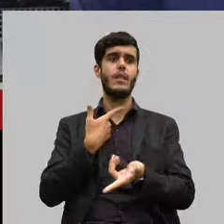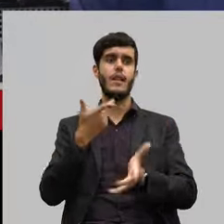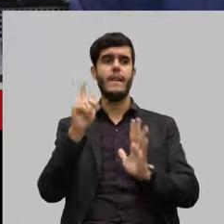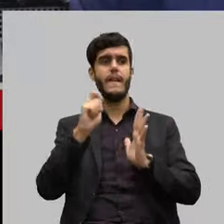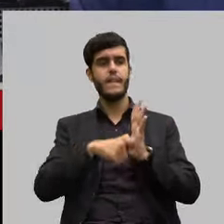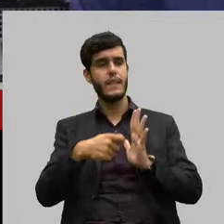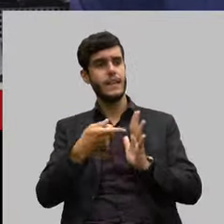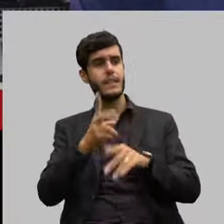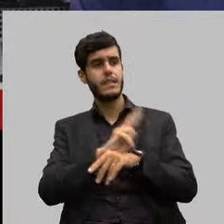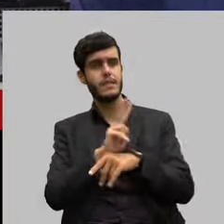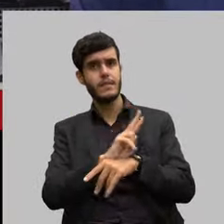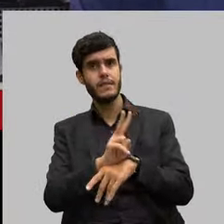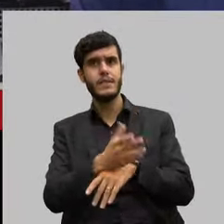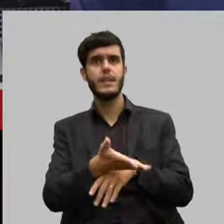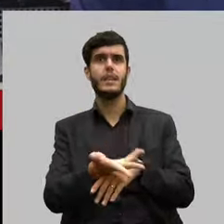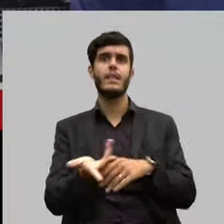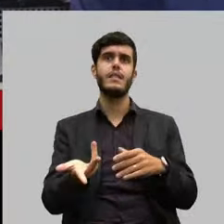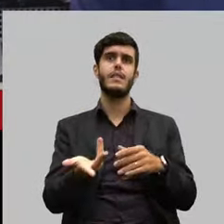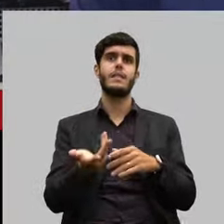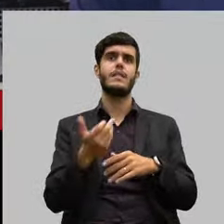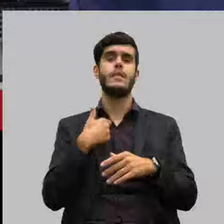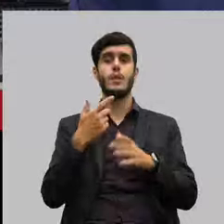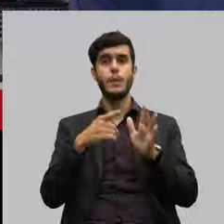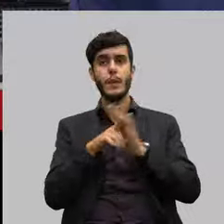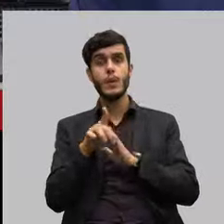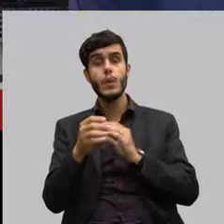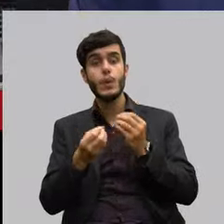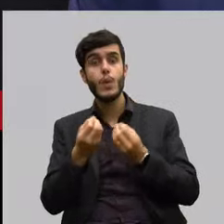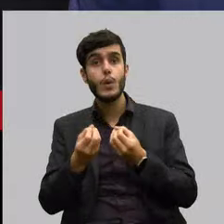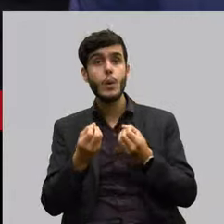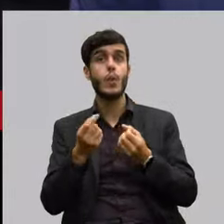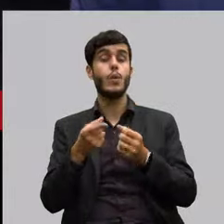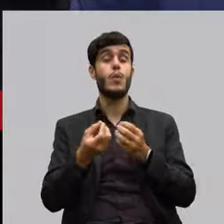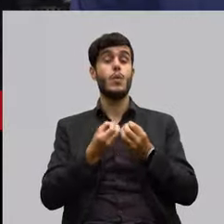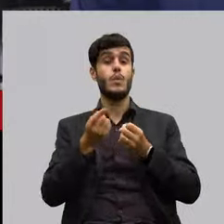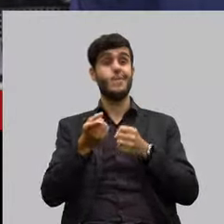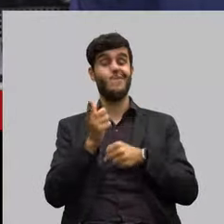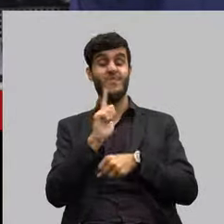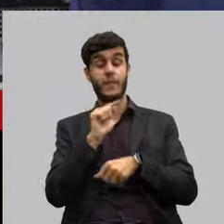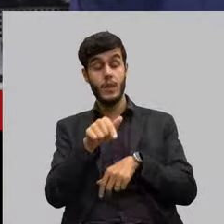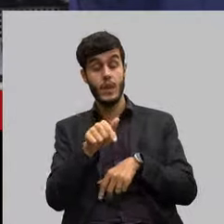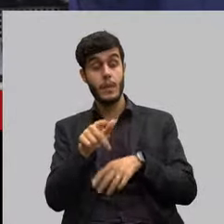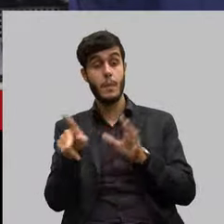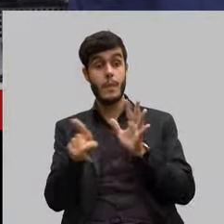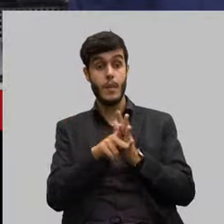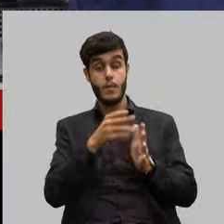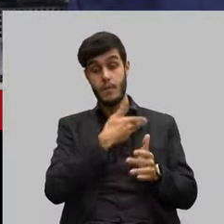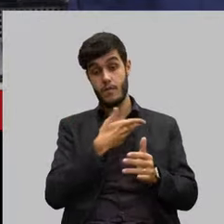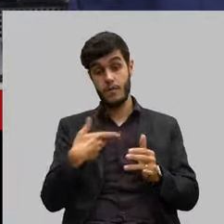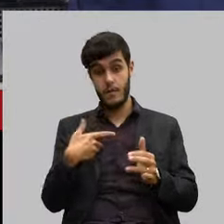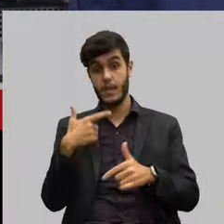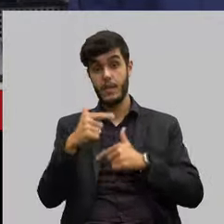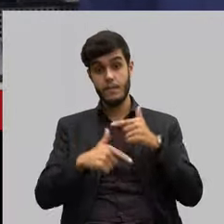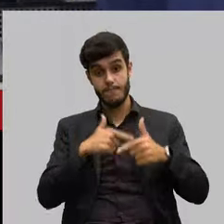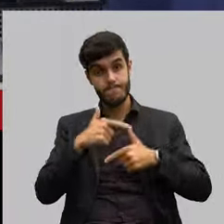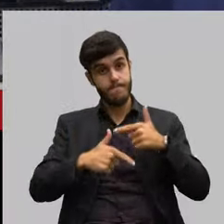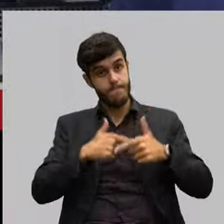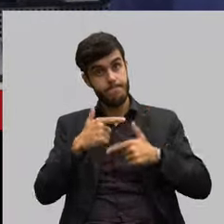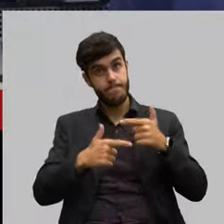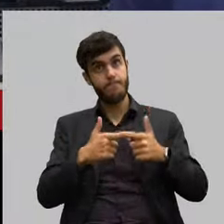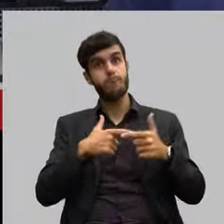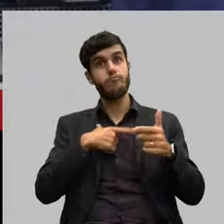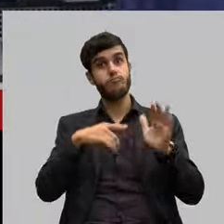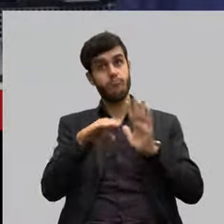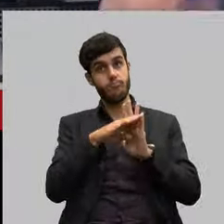quer continuar a sua adesão então a minha pergunta é como o governo que está trabalhando a sua adesão e cumprindo os